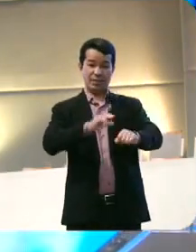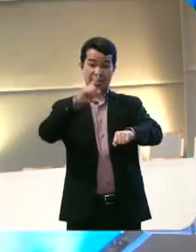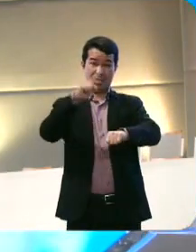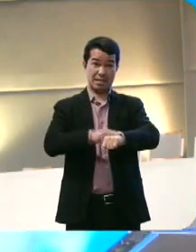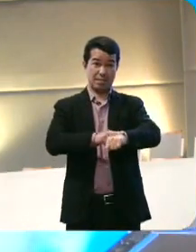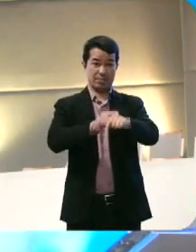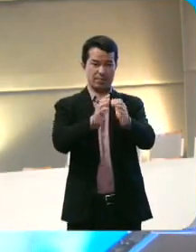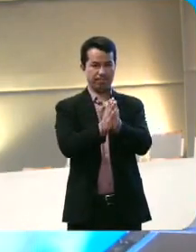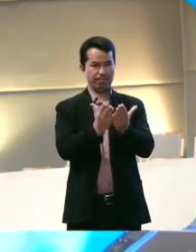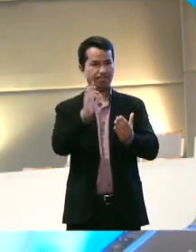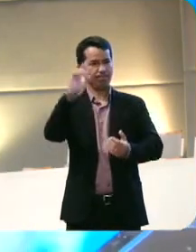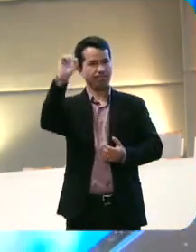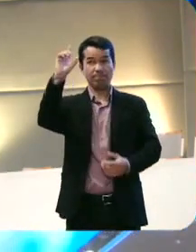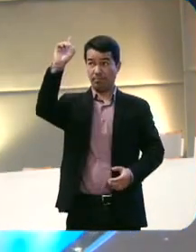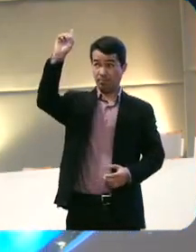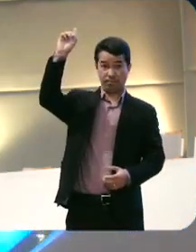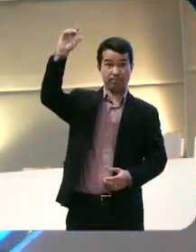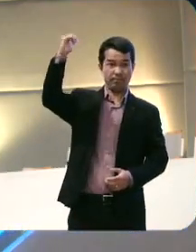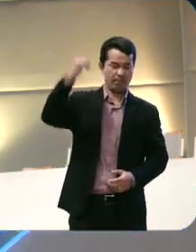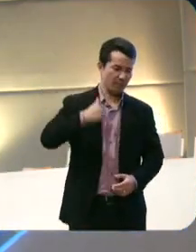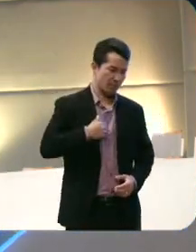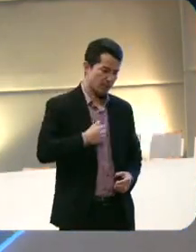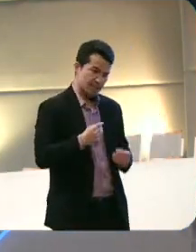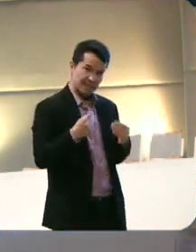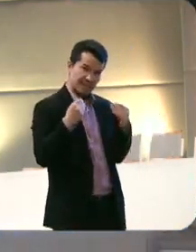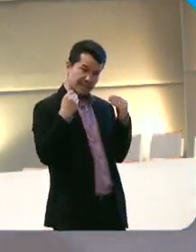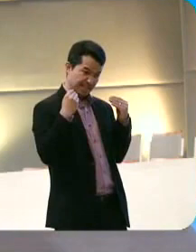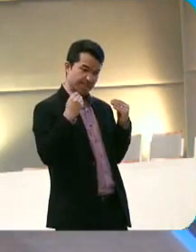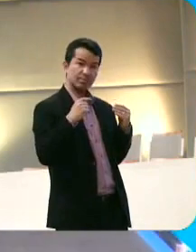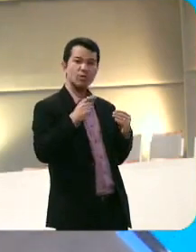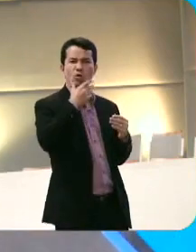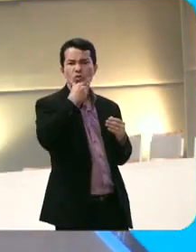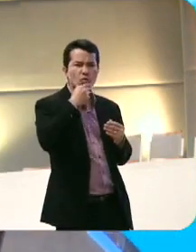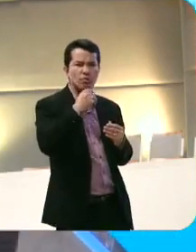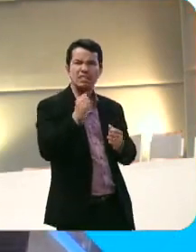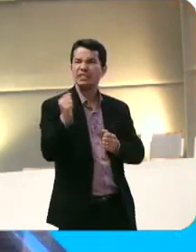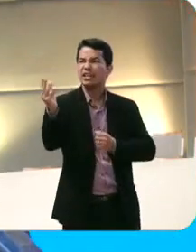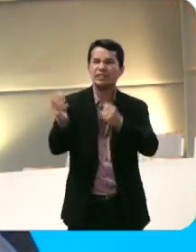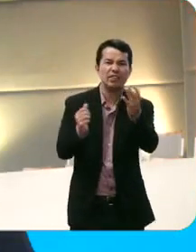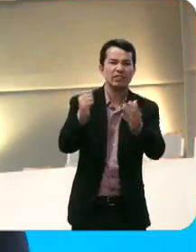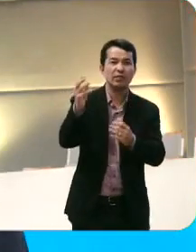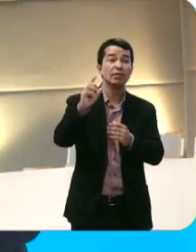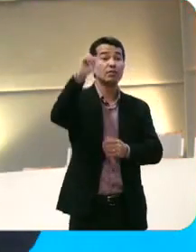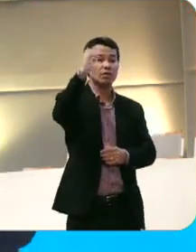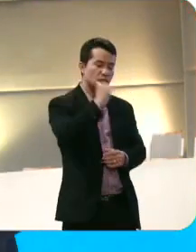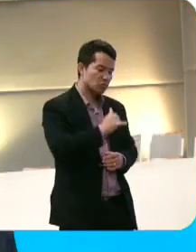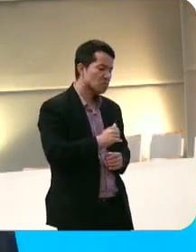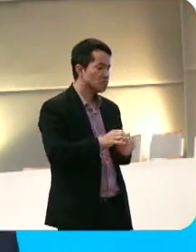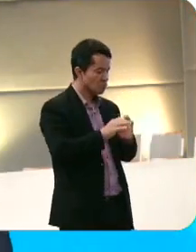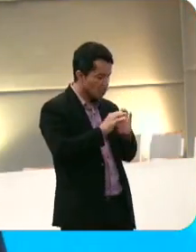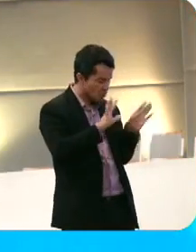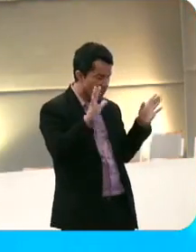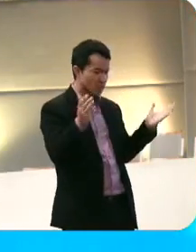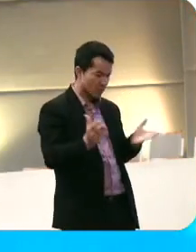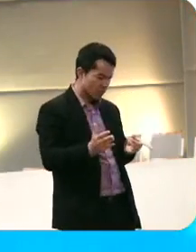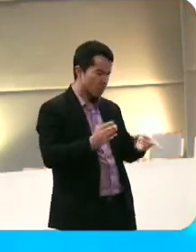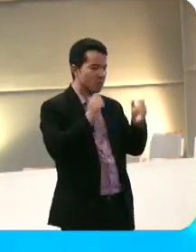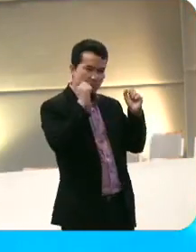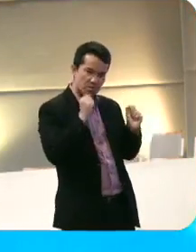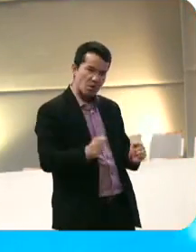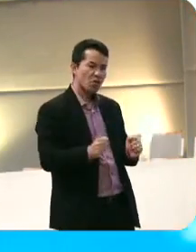1 ano, 2 anos, fala assim, ele ganha um kit novo. Ele tinha dado tudo. E Deus fala para ele: pronto, pode jogar, você já aprendeu. Sabe,